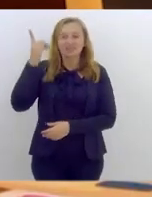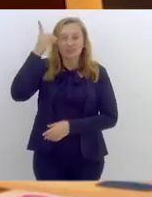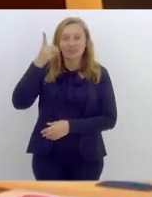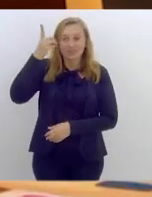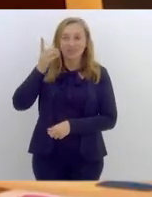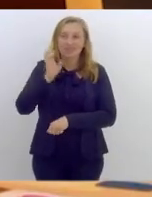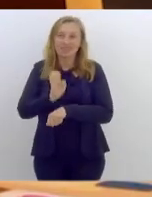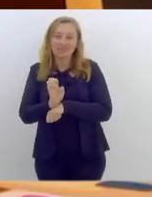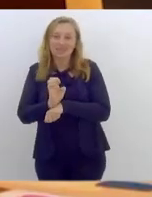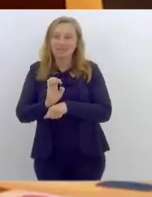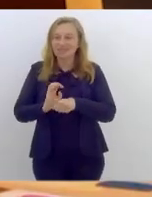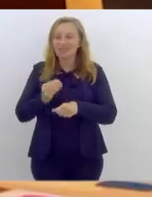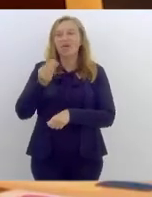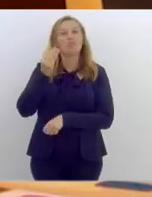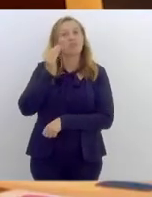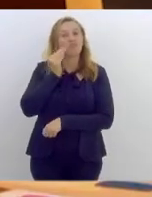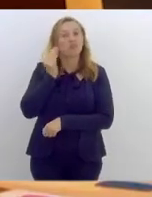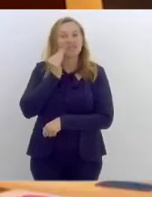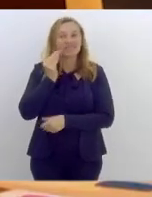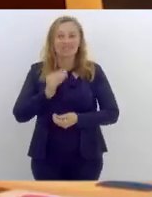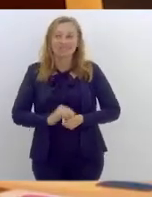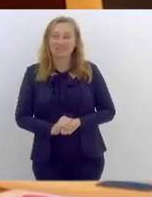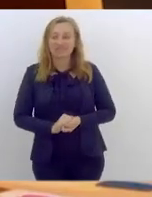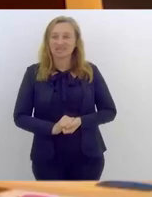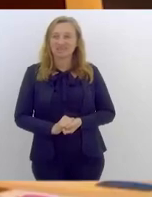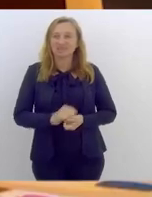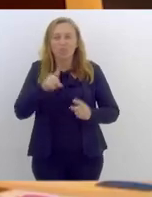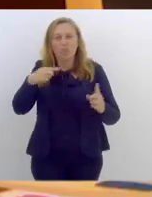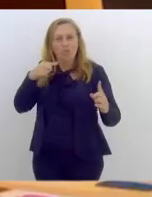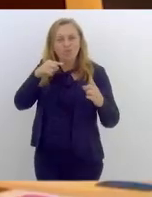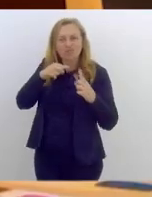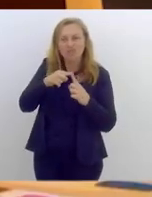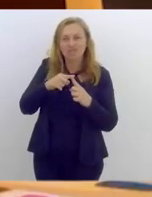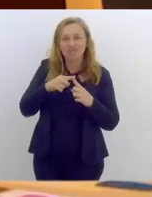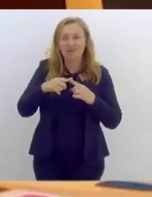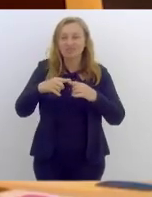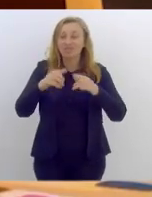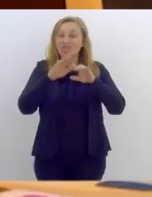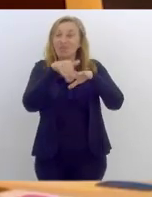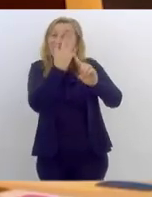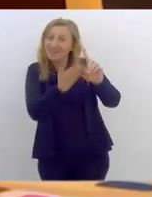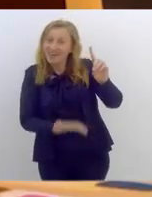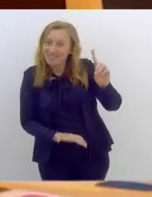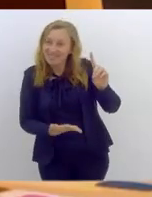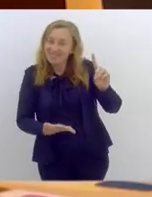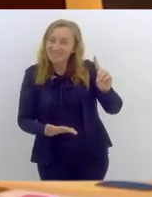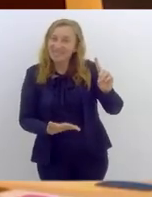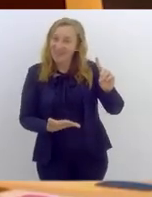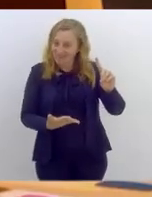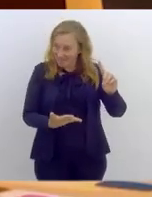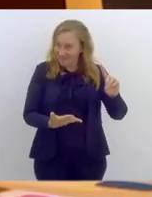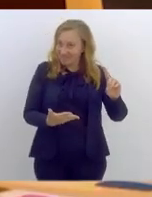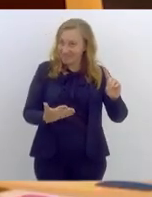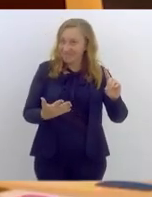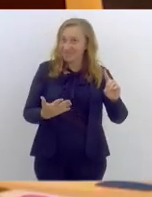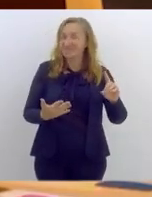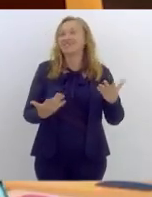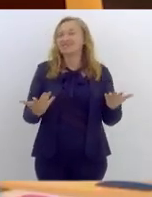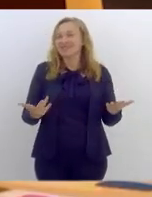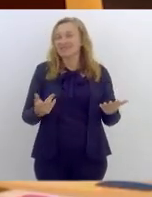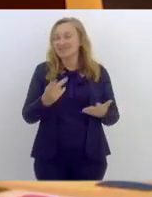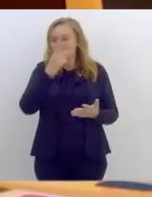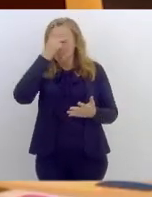estadual Mônica Francisco, que tem como objetivo homenagear e celebrar protagonistas que